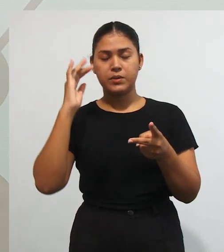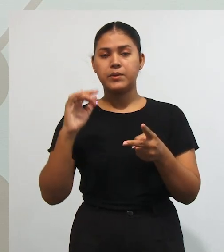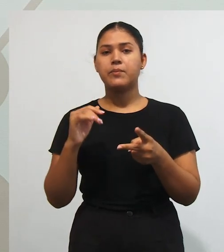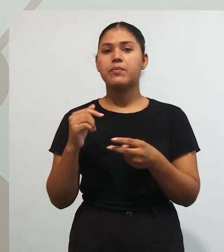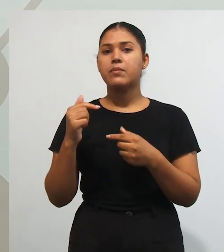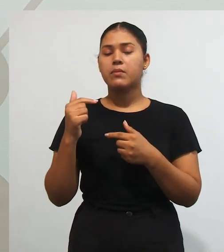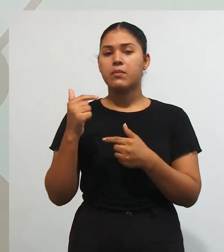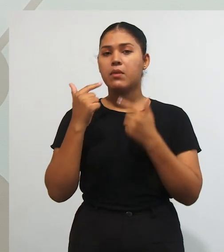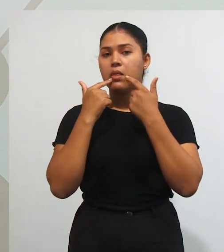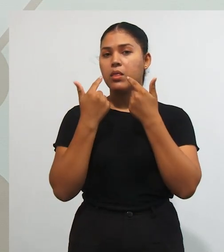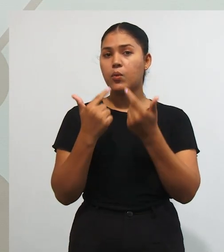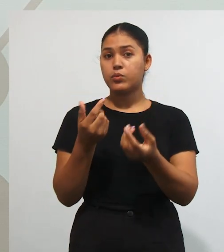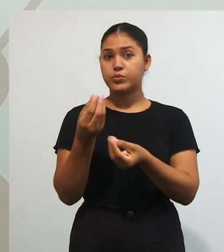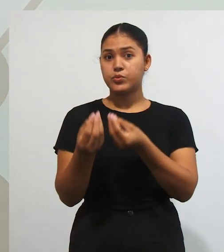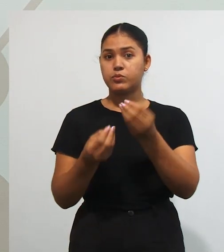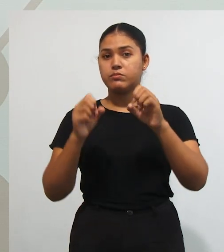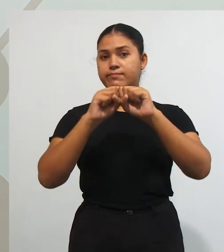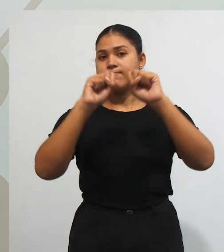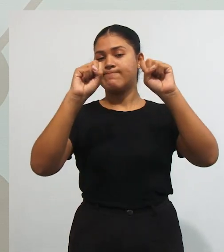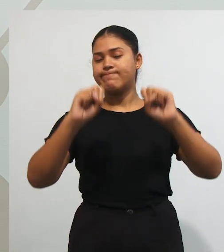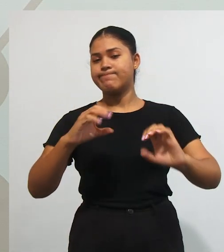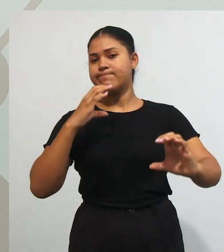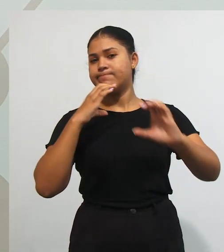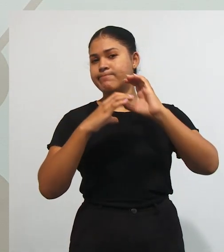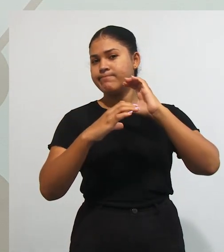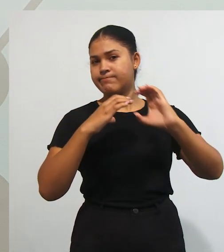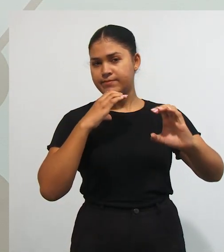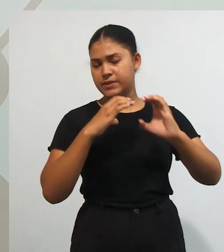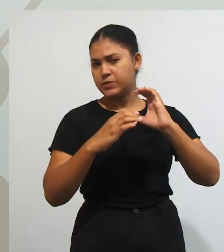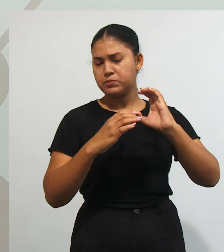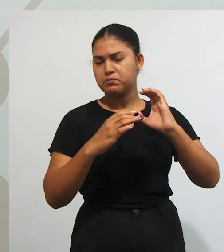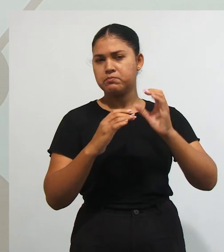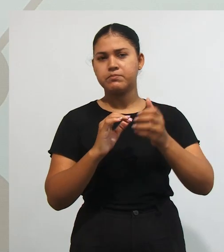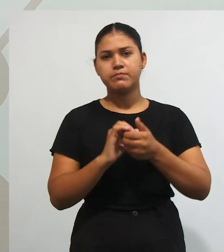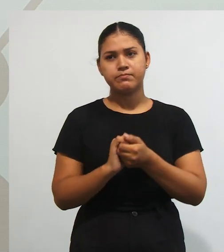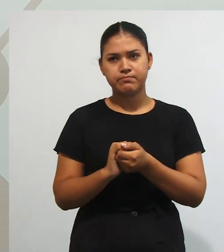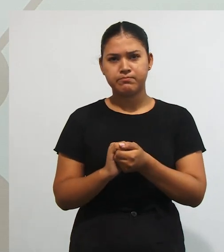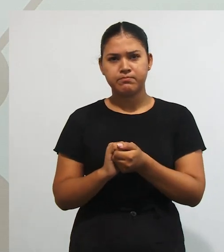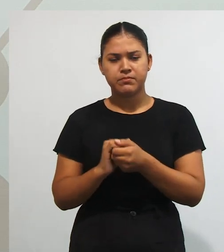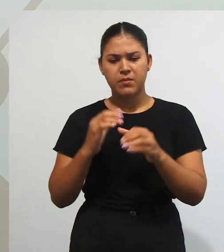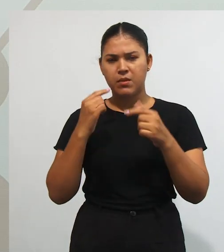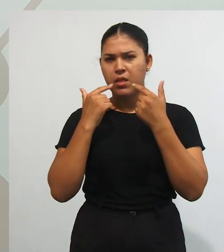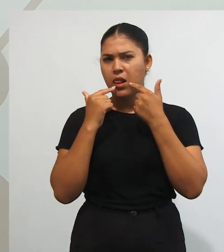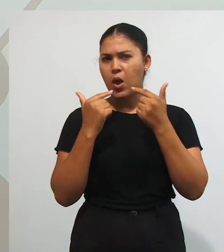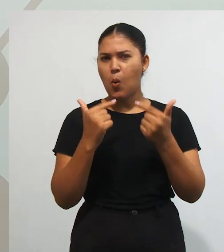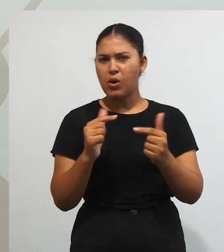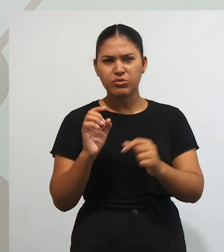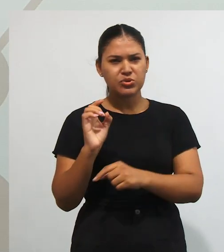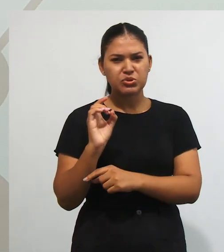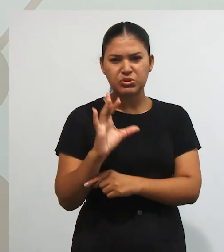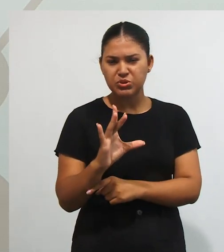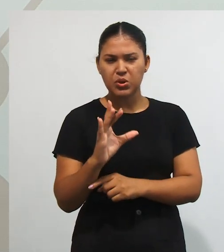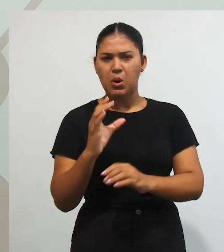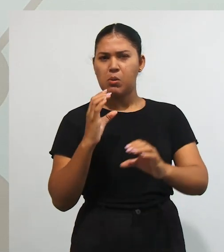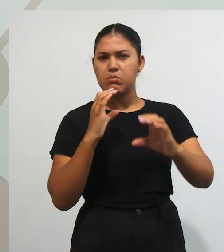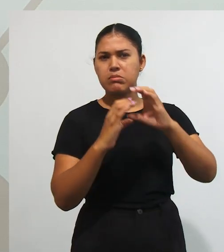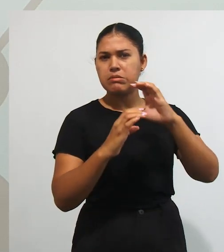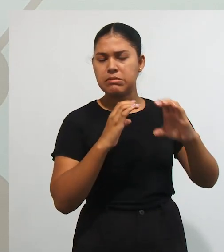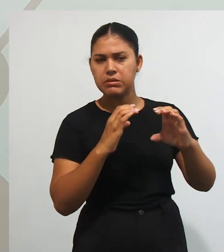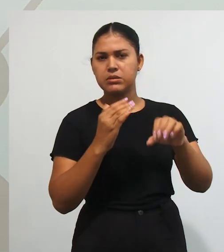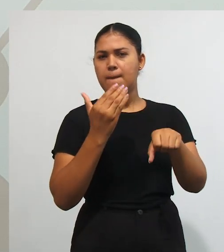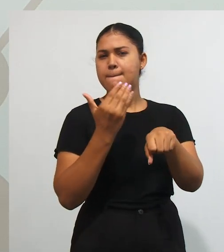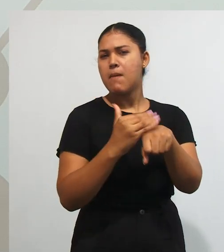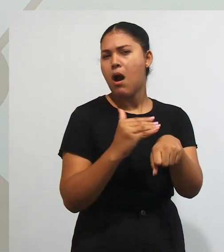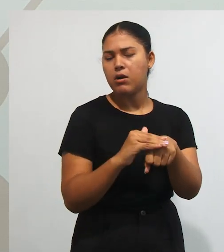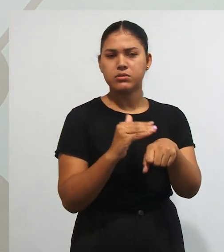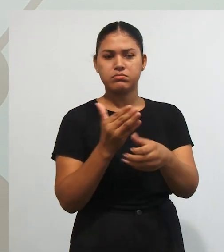sistema de comunicação, né? Apenas. A linguagem é muito mais do que apenas uma atividade para a